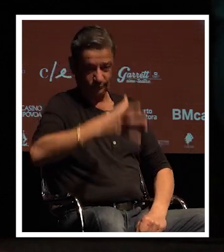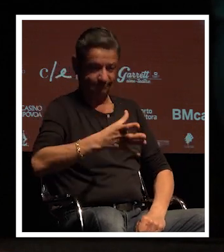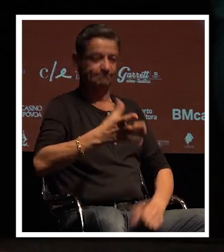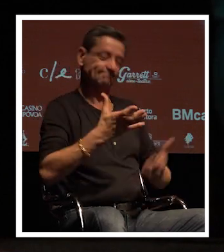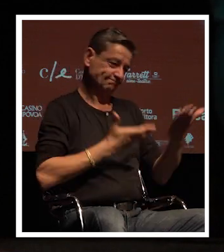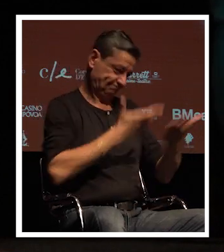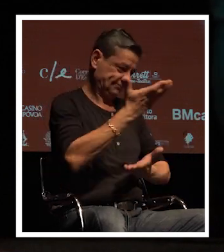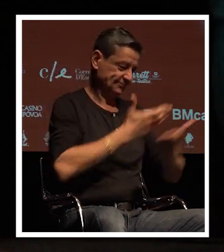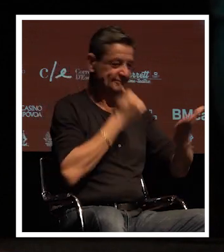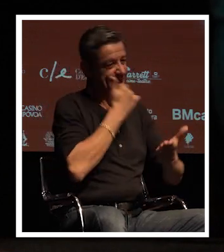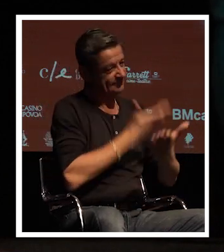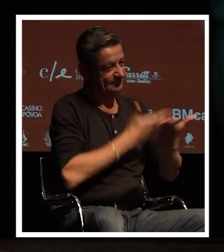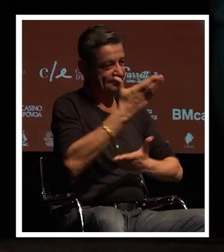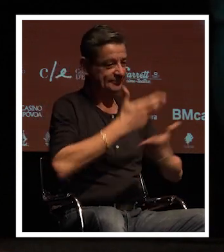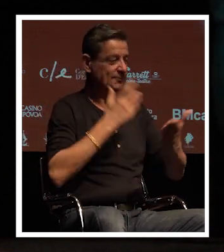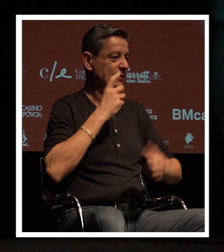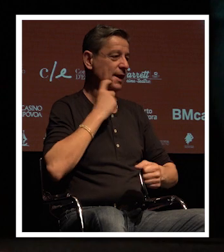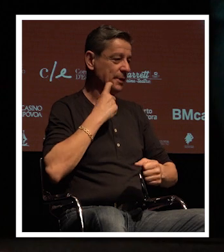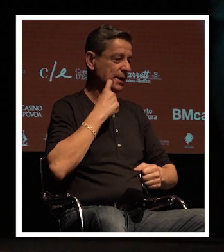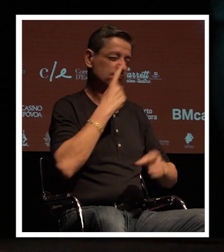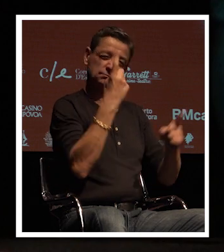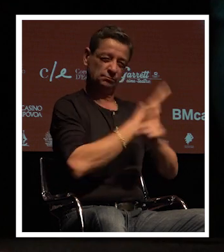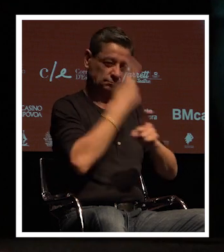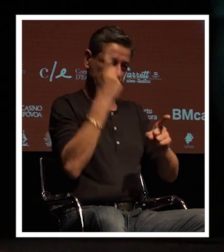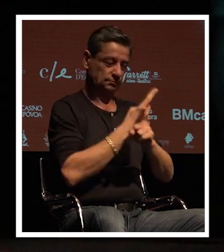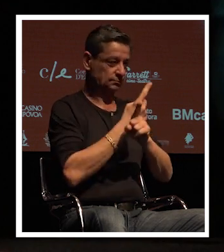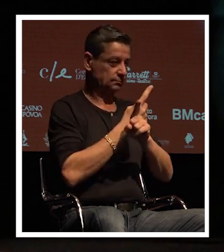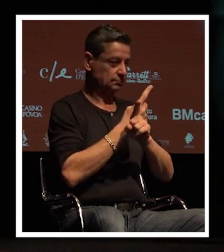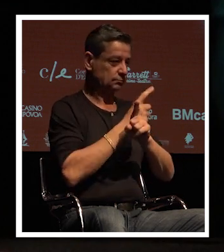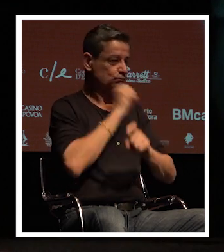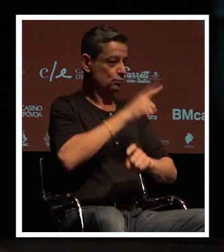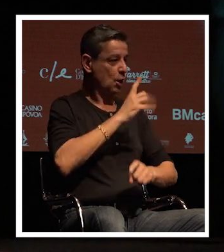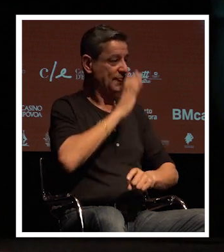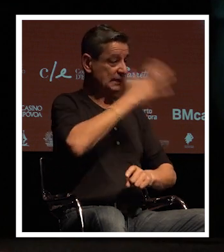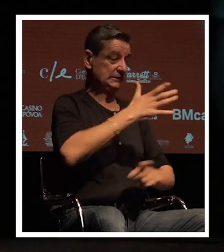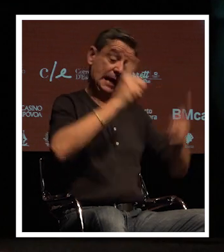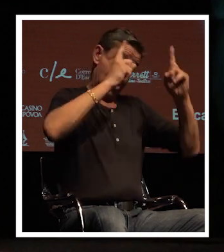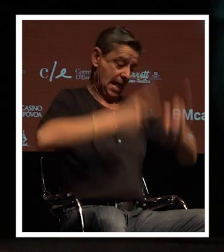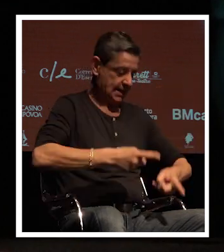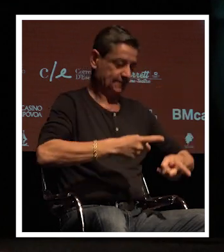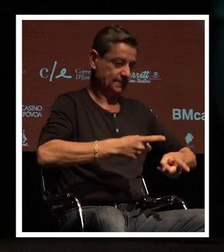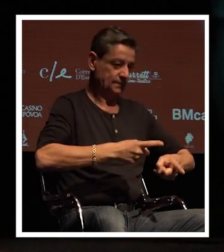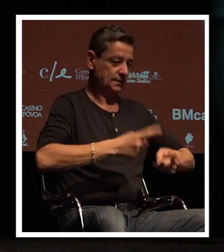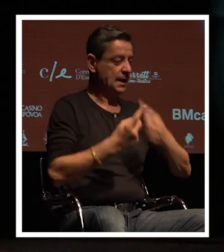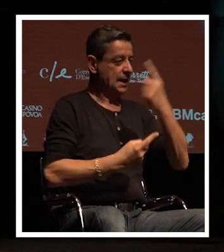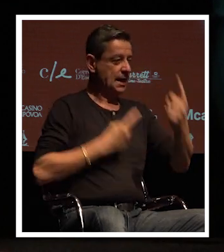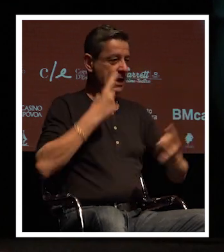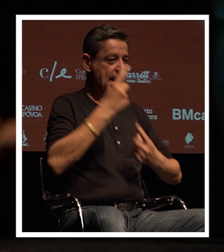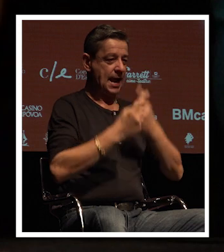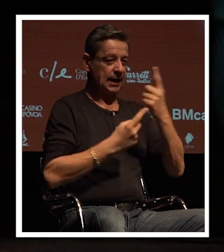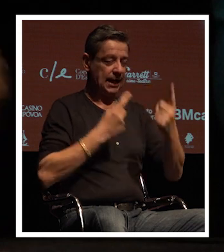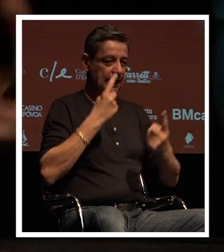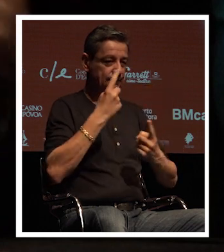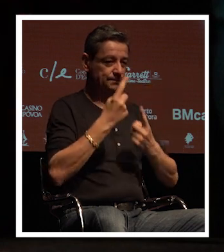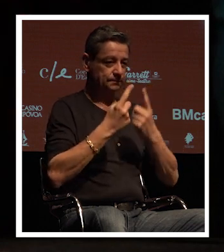empatia a Maria do Rosário Pedreira enfim já tive oportunidade de dizer isto é alguém que nos arrebata e